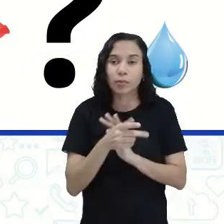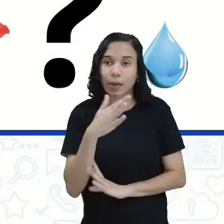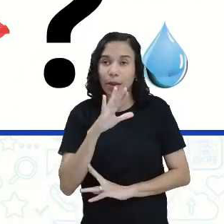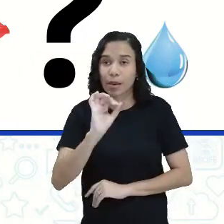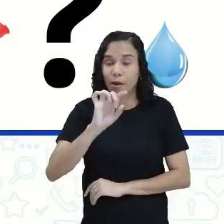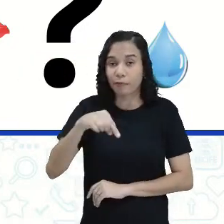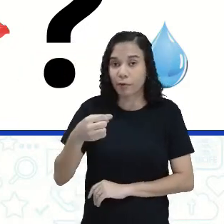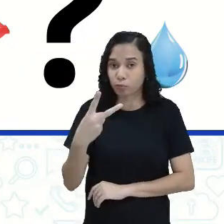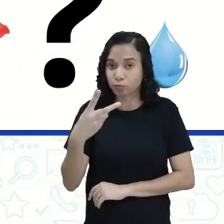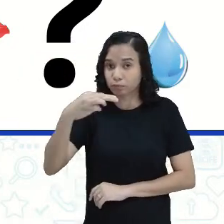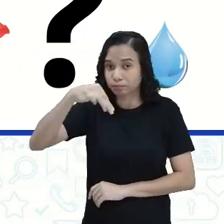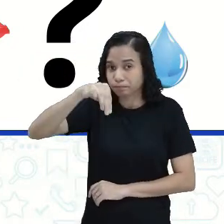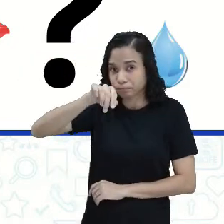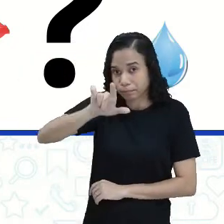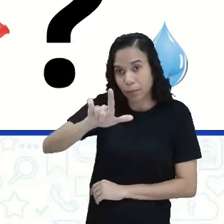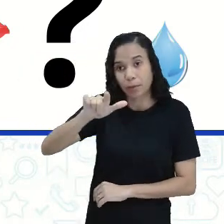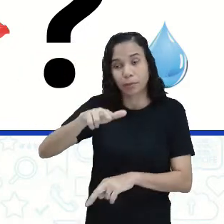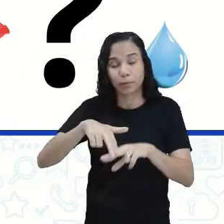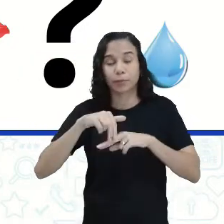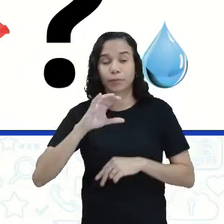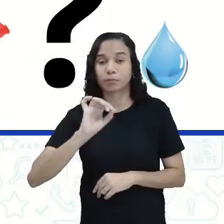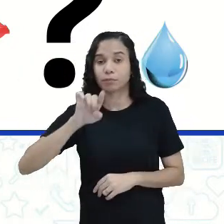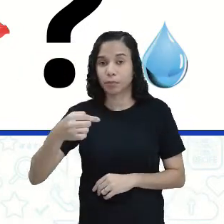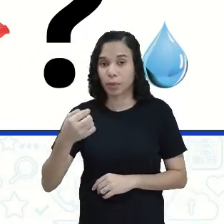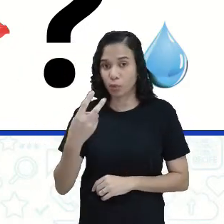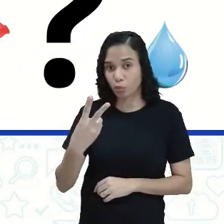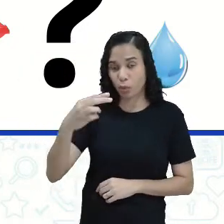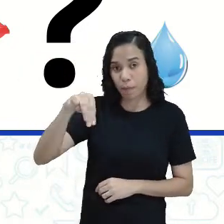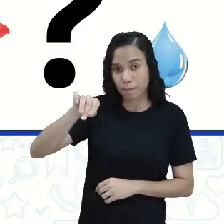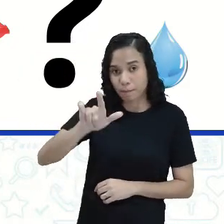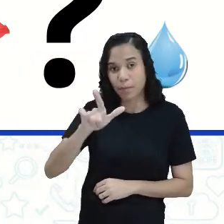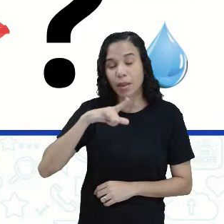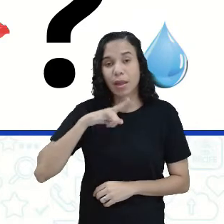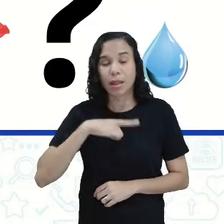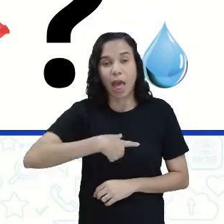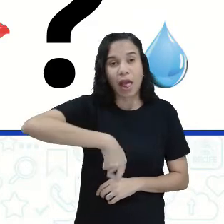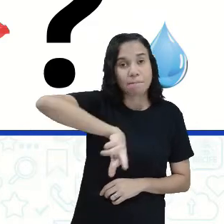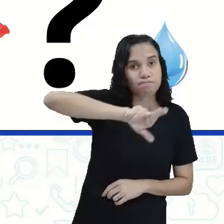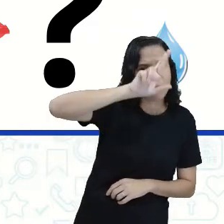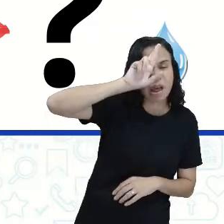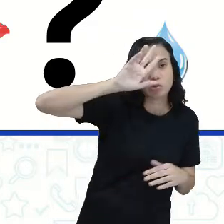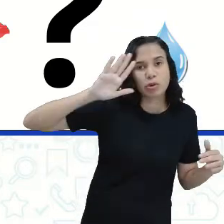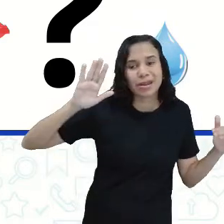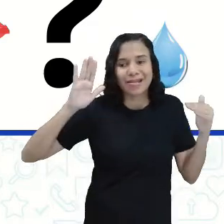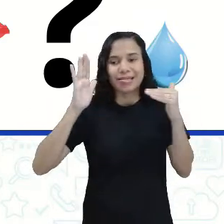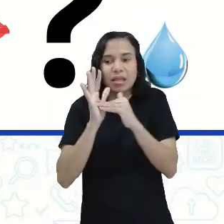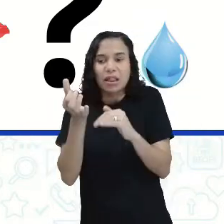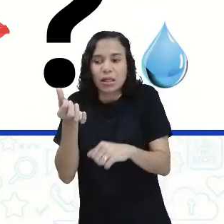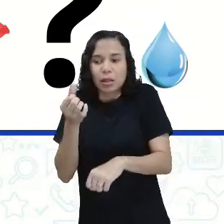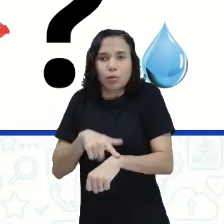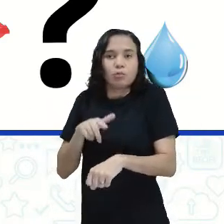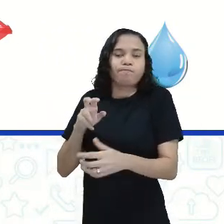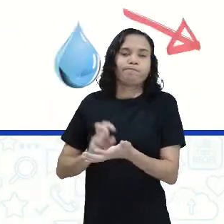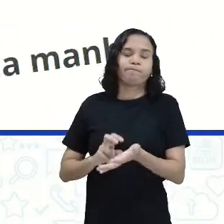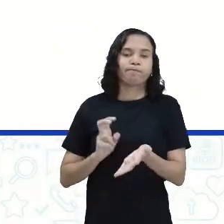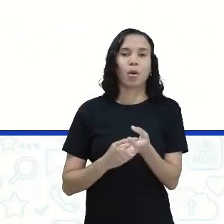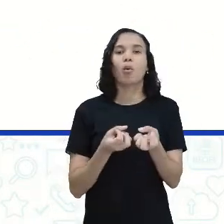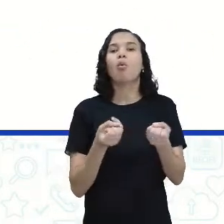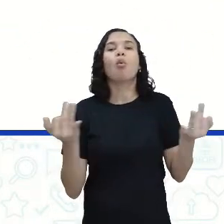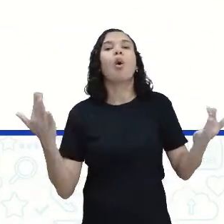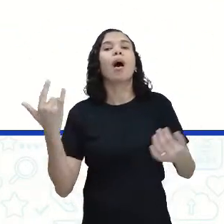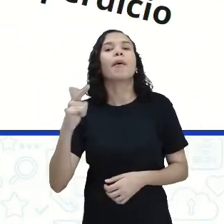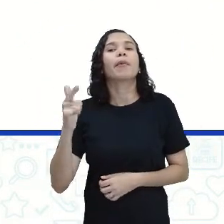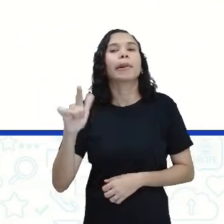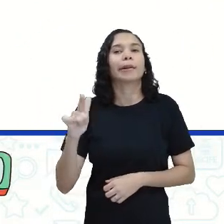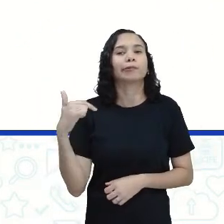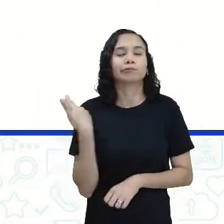0,2 milímetro. E esse 0,2 milímetro é de meia-noite até 6 da manhã, 6 horas. Quanto litro tem lá? Vamos fazer